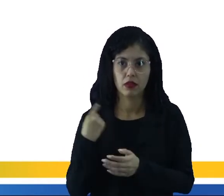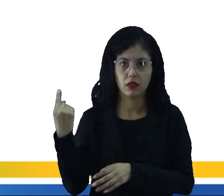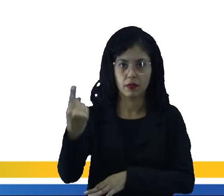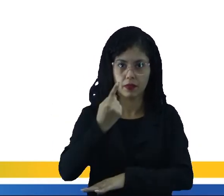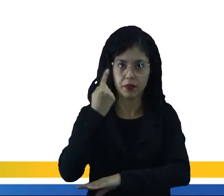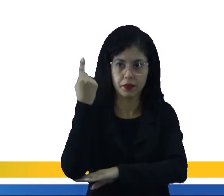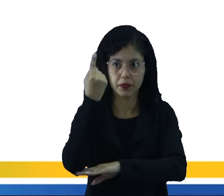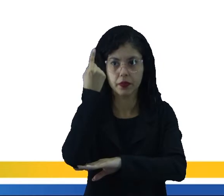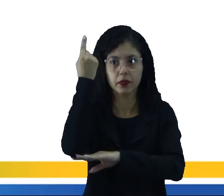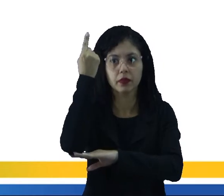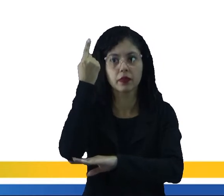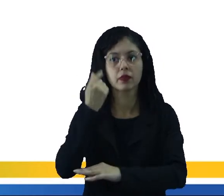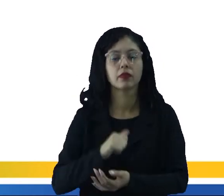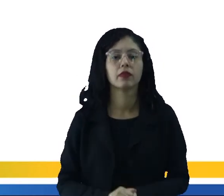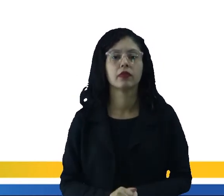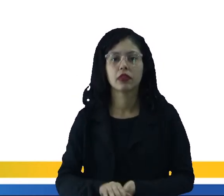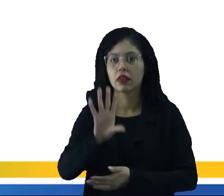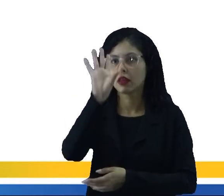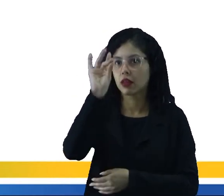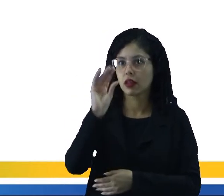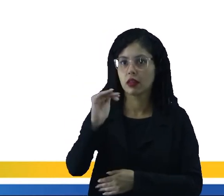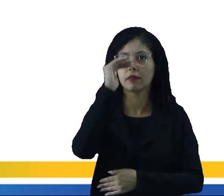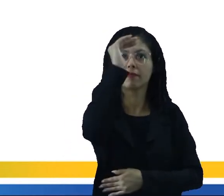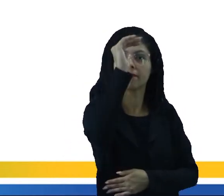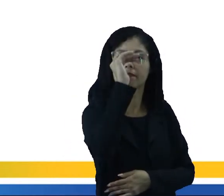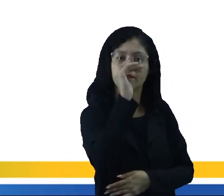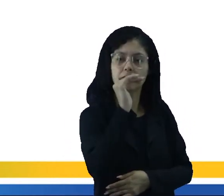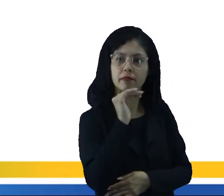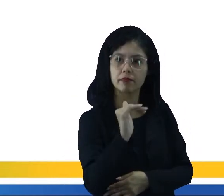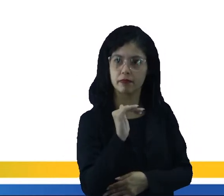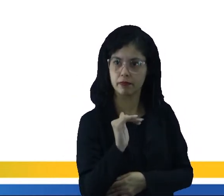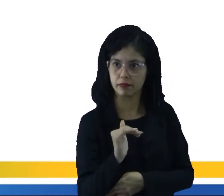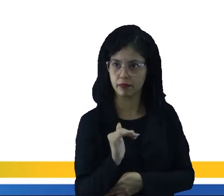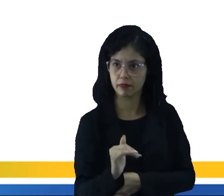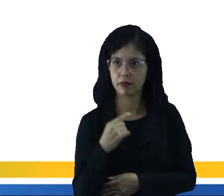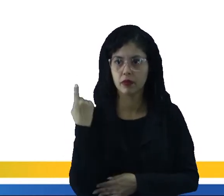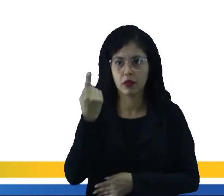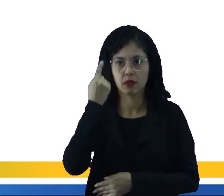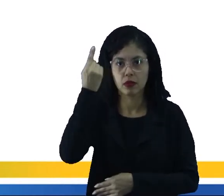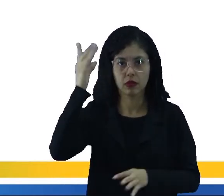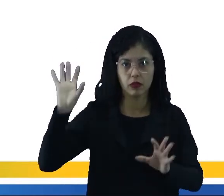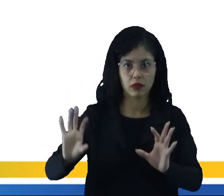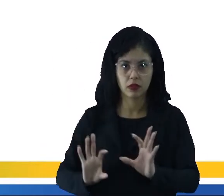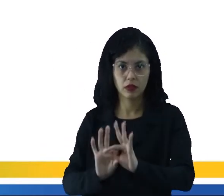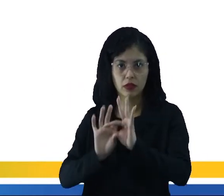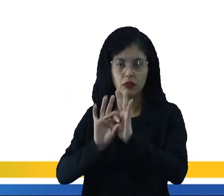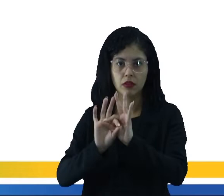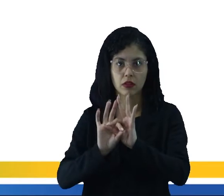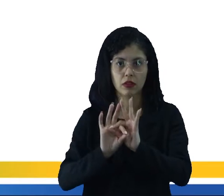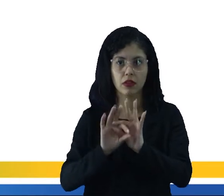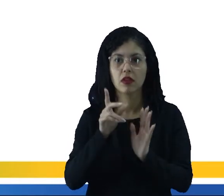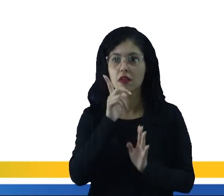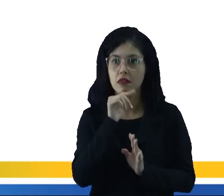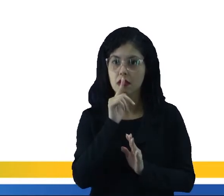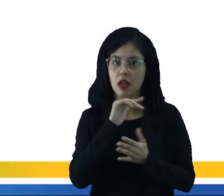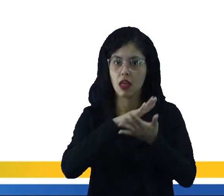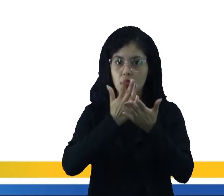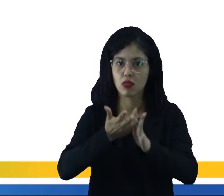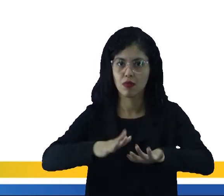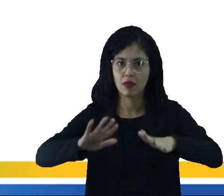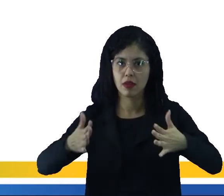de altura. E aí, cada linha dessa refere-se à altura em relação ao nível do mar,